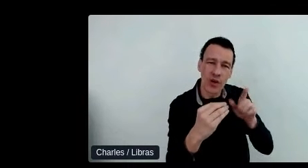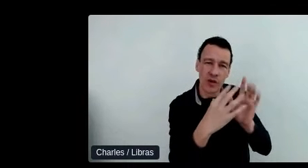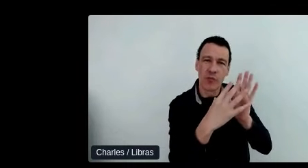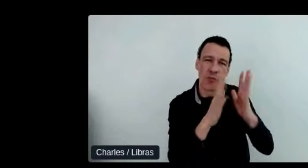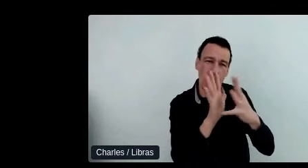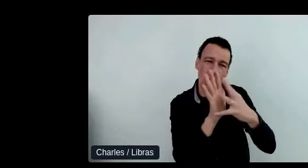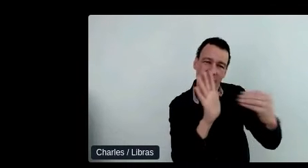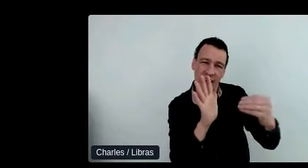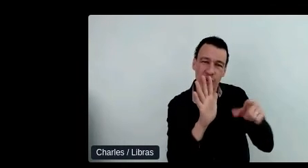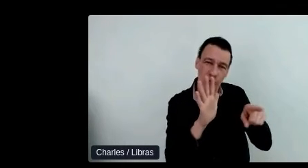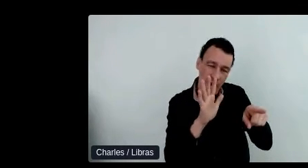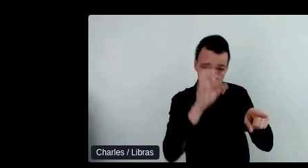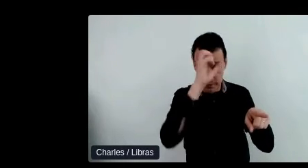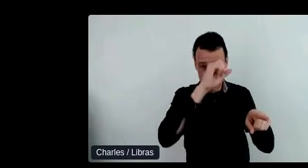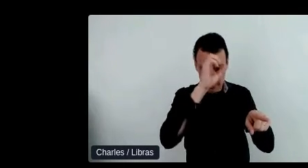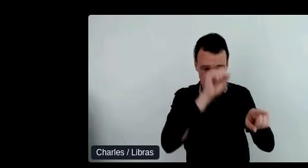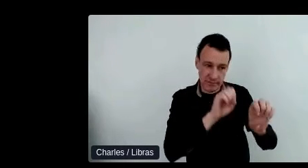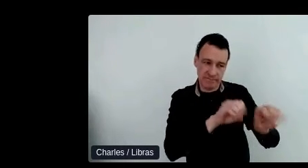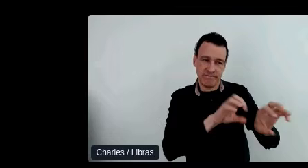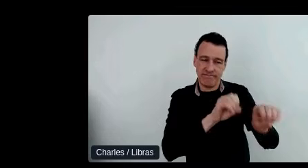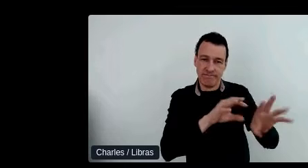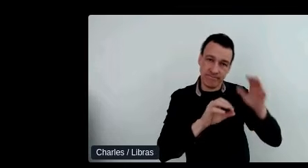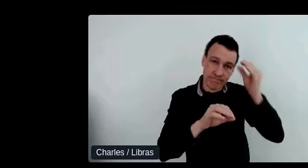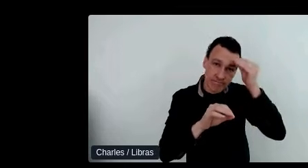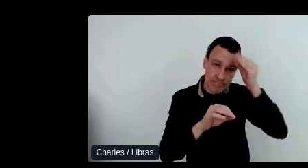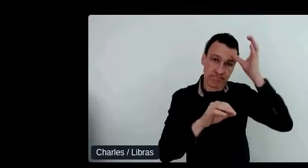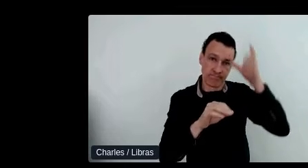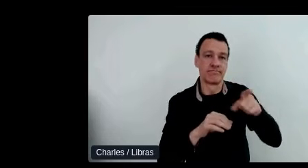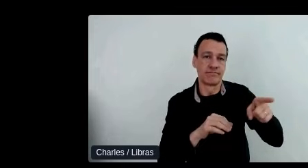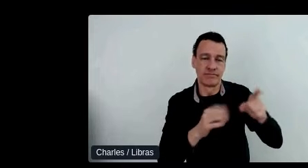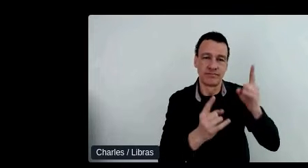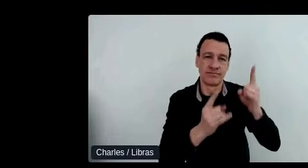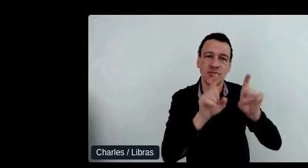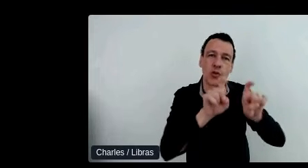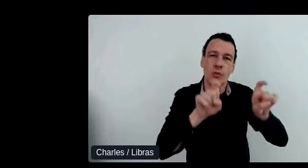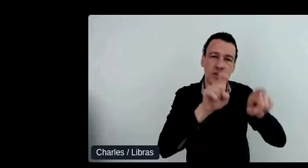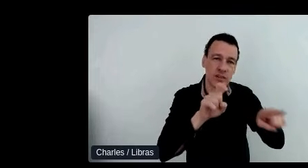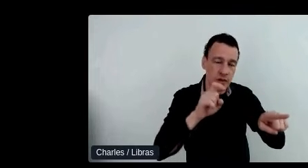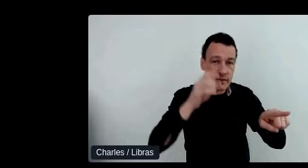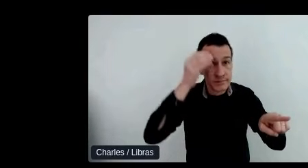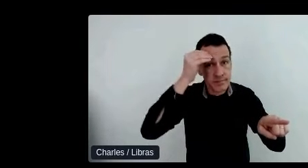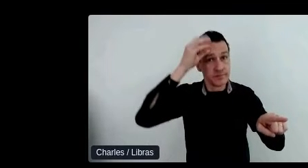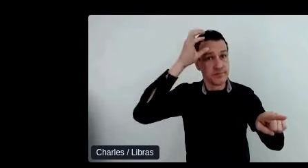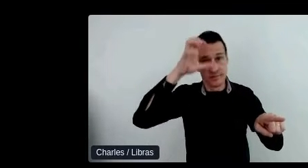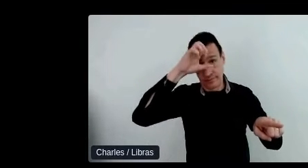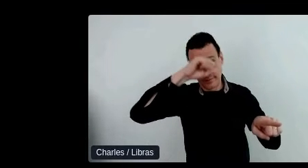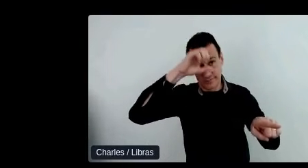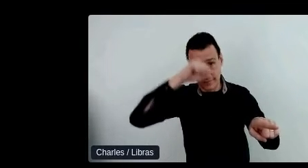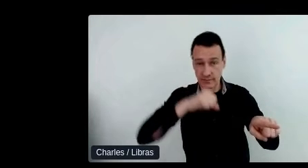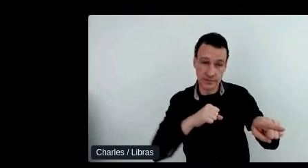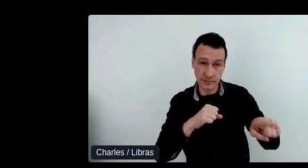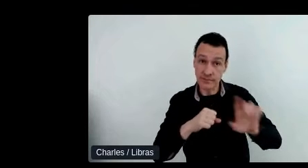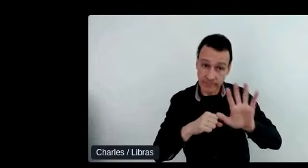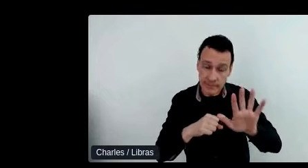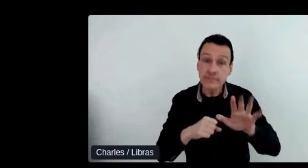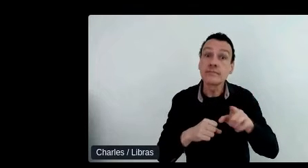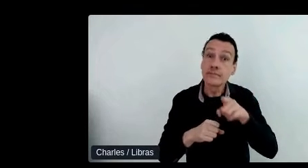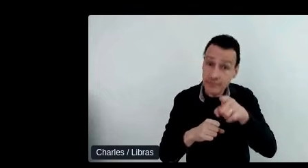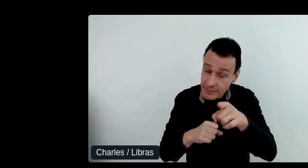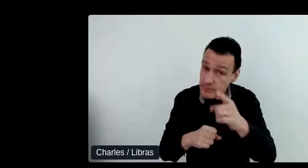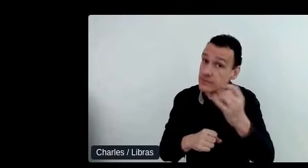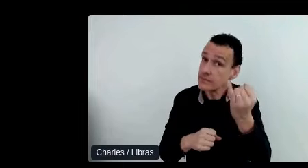viés, ela é bem, bem sensível, porque quando a gente fala dessa questão do viés